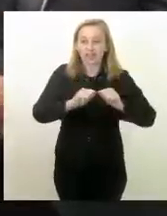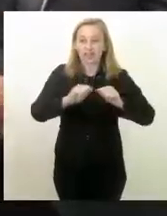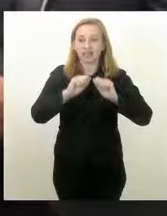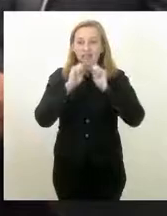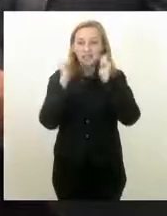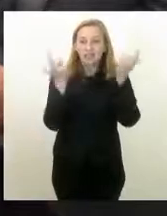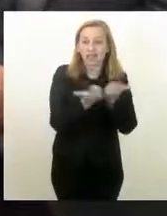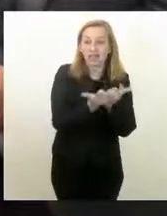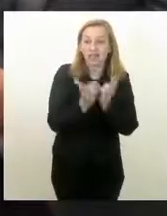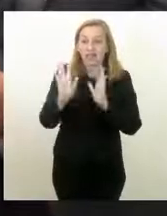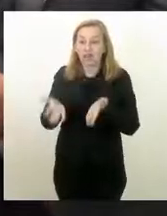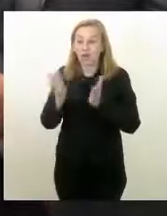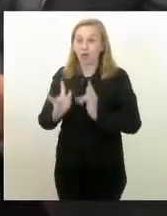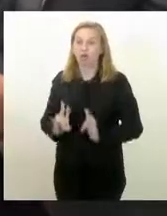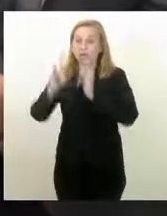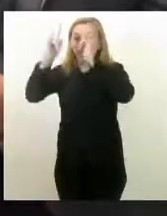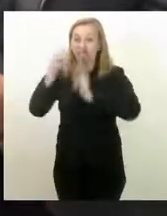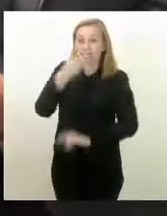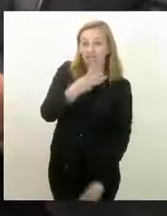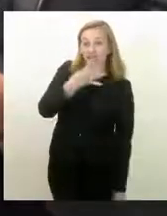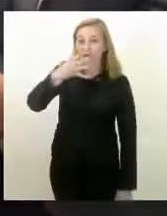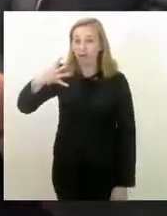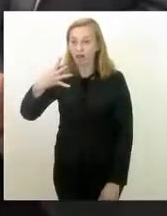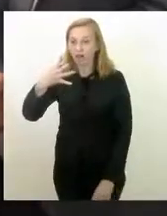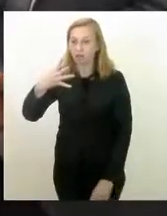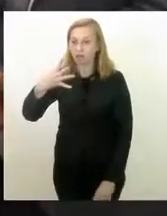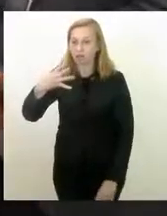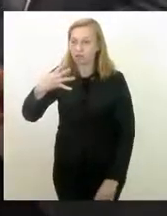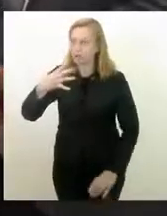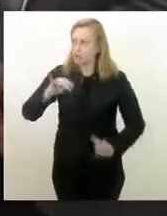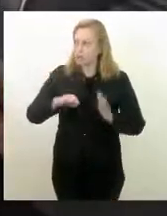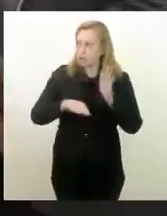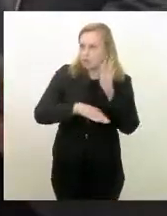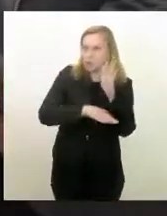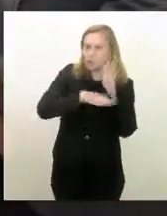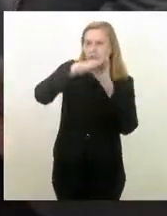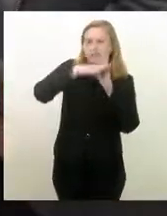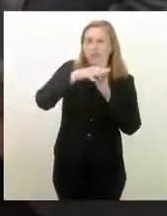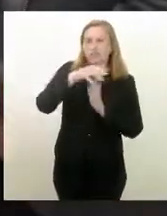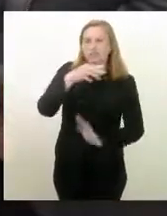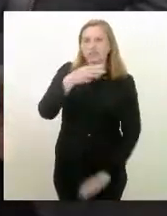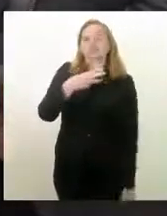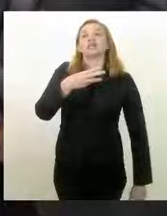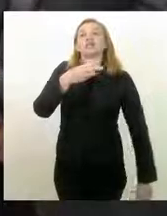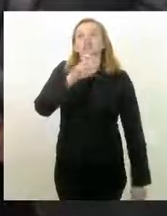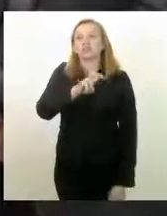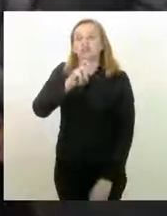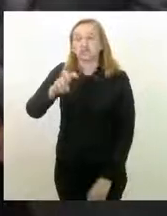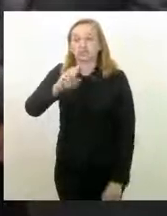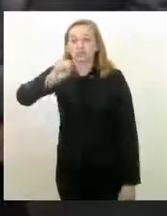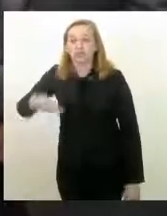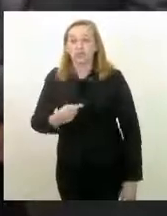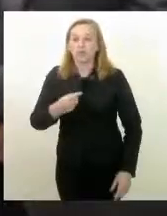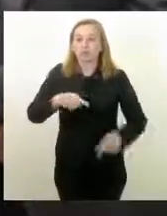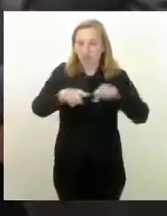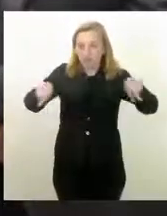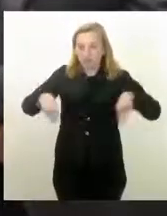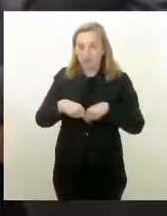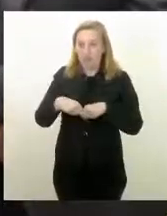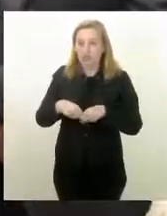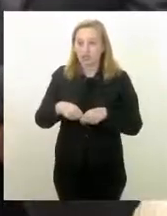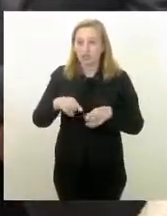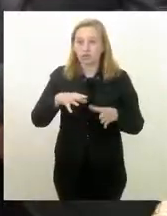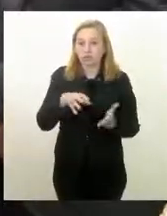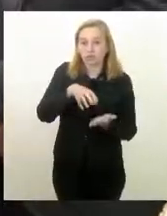esse edifício de 34 andares, com 55 mil metros quadrados, onde estão concentrados todos